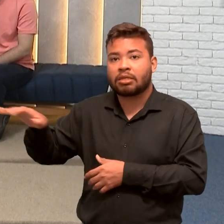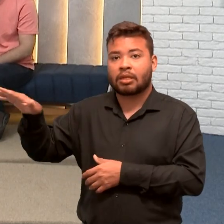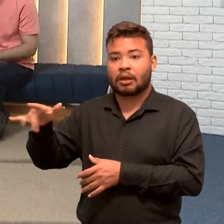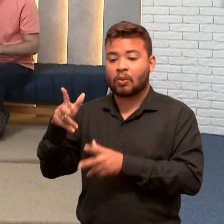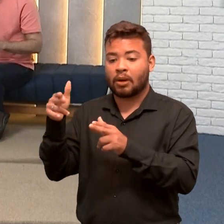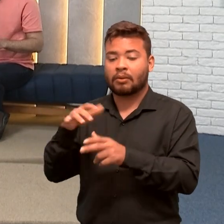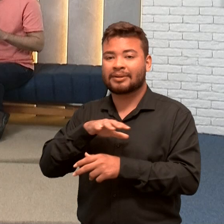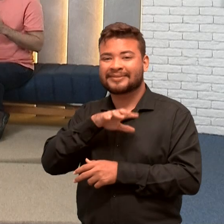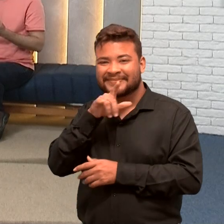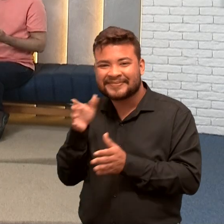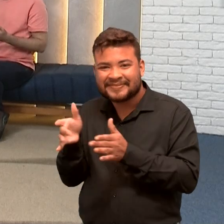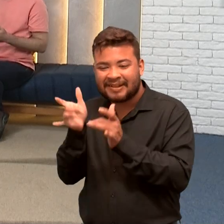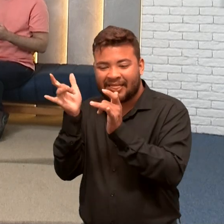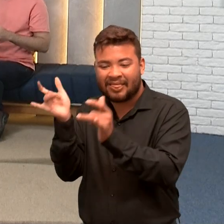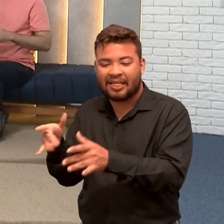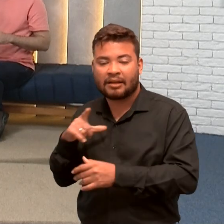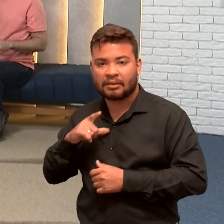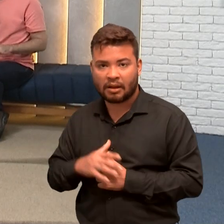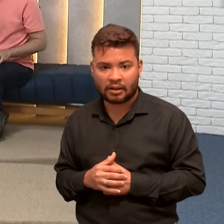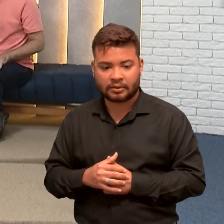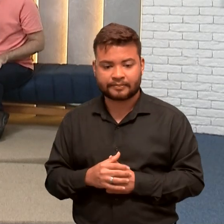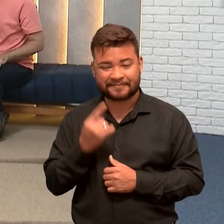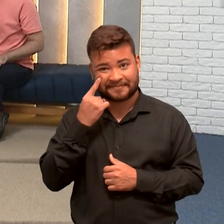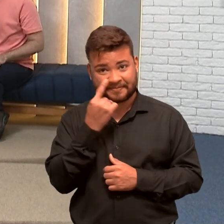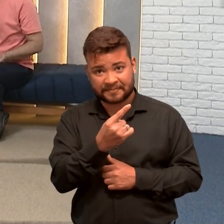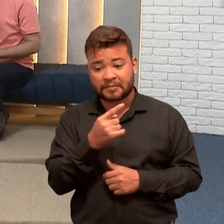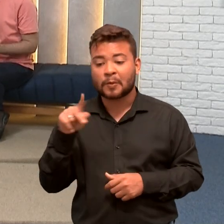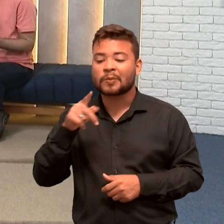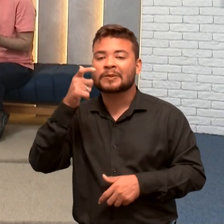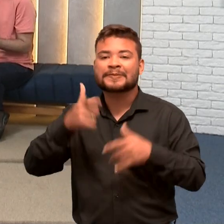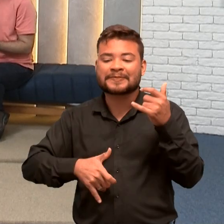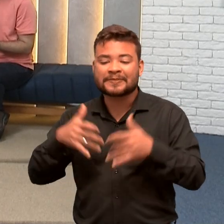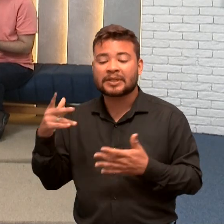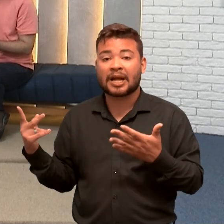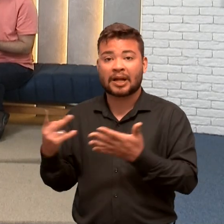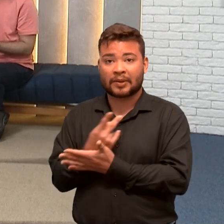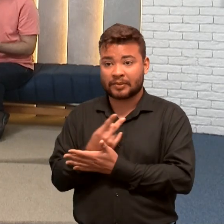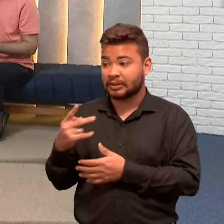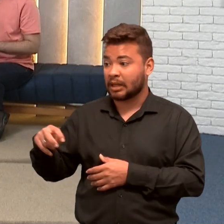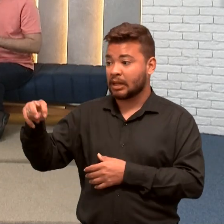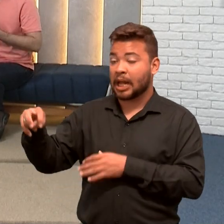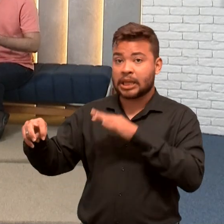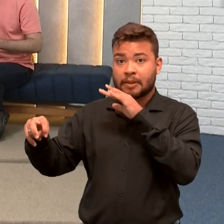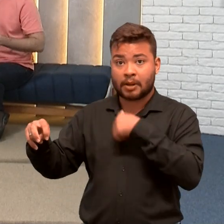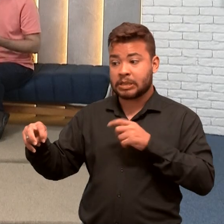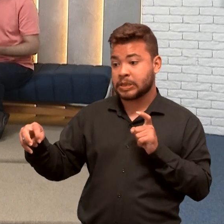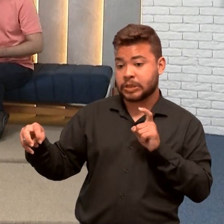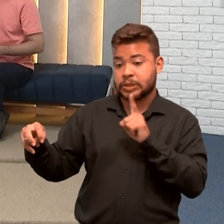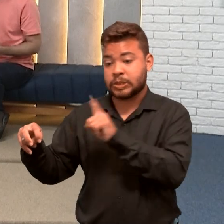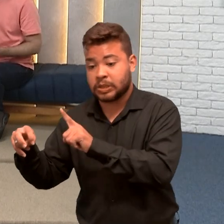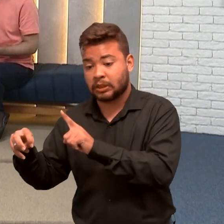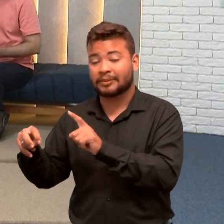rio. Então são questões como essa que a professora cita, que o fato de aproximar de um determinado animal pode gerar